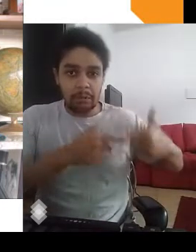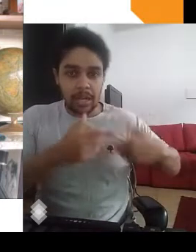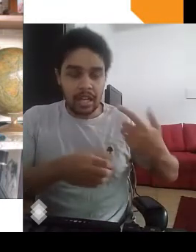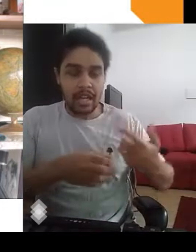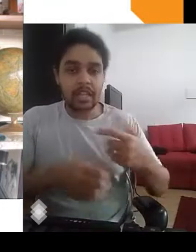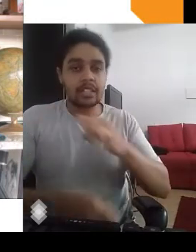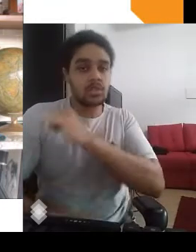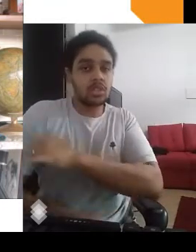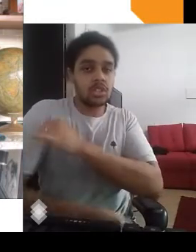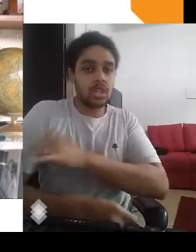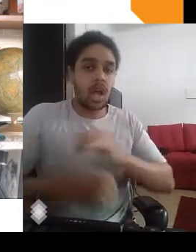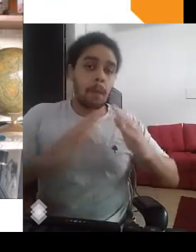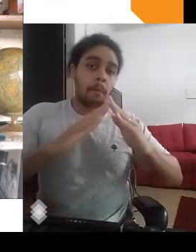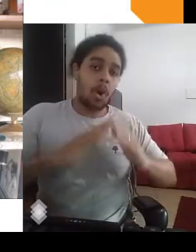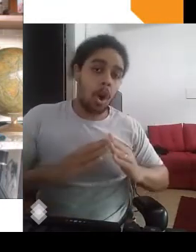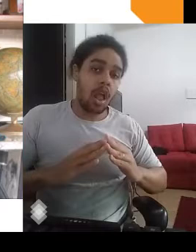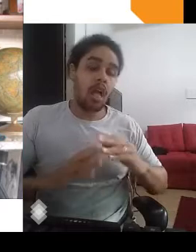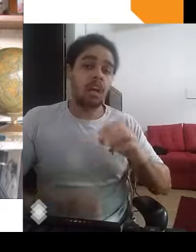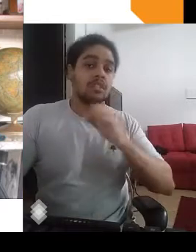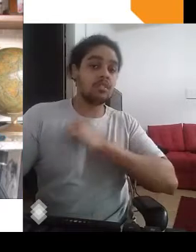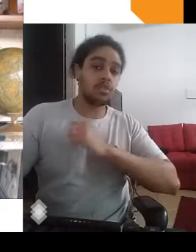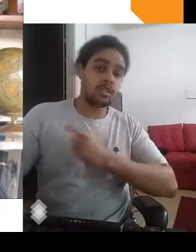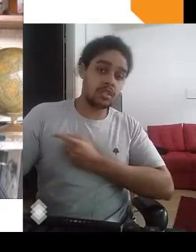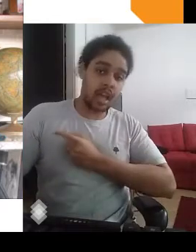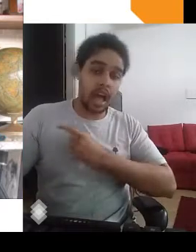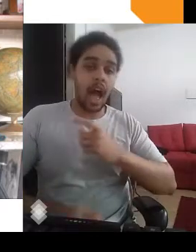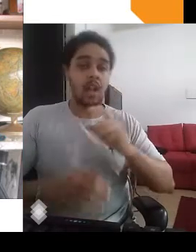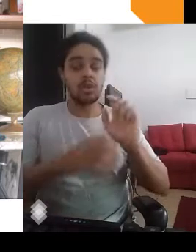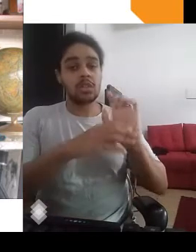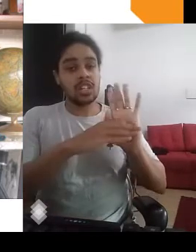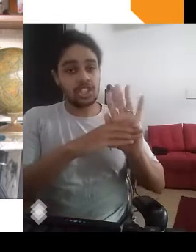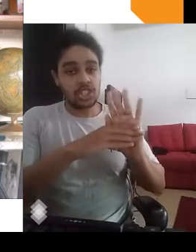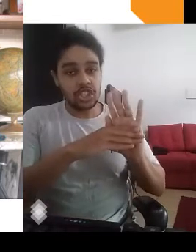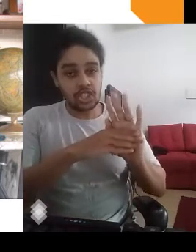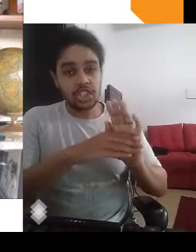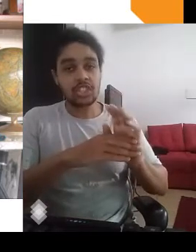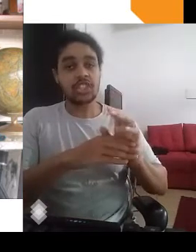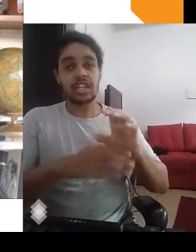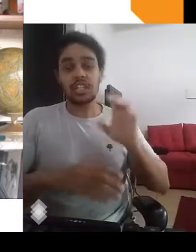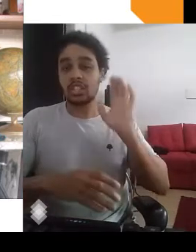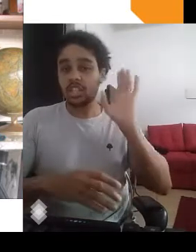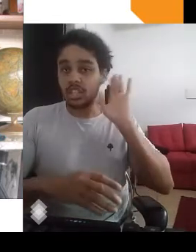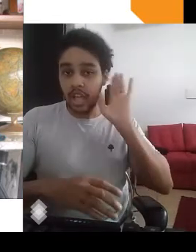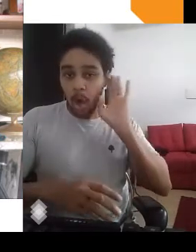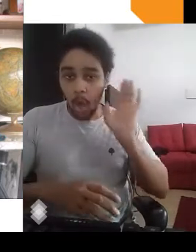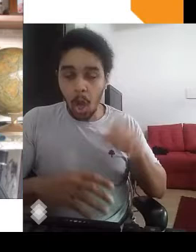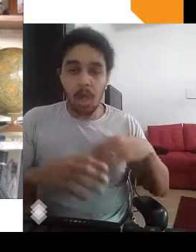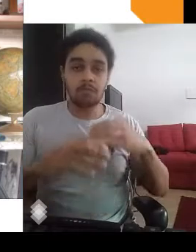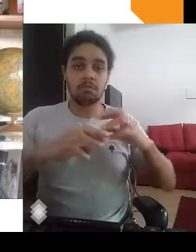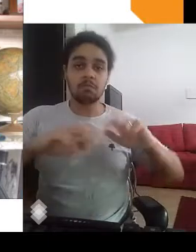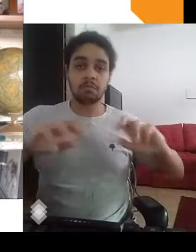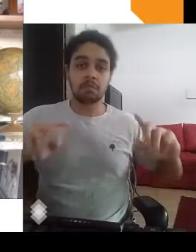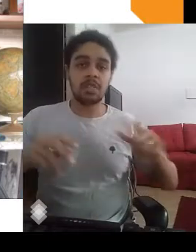que trabalham no Rio de Janeiro, moram em São Gonçalo, moram em Niterói, em Caxias, em Nova Iguaçu, e há uma